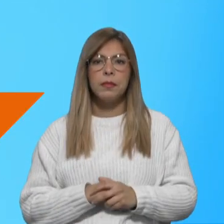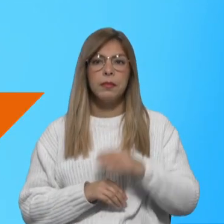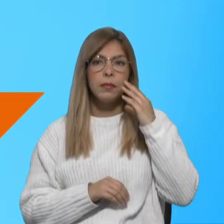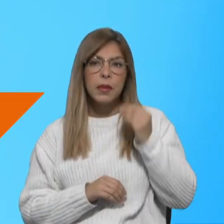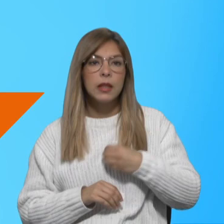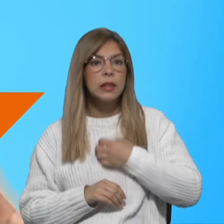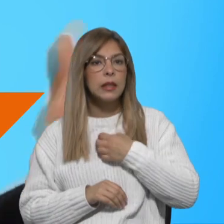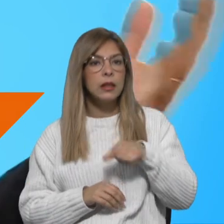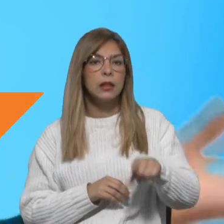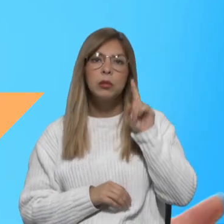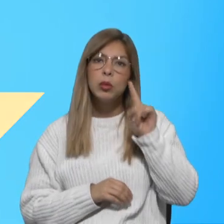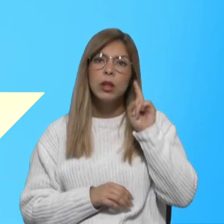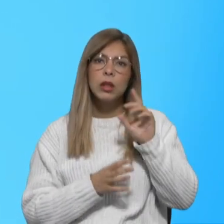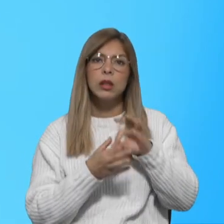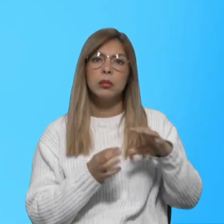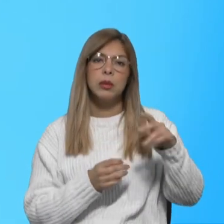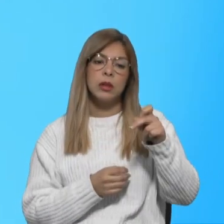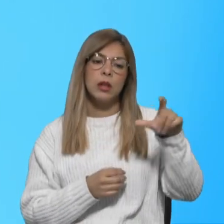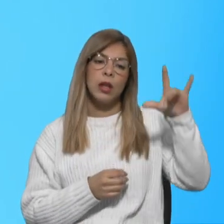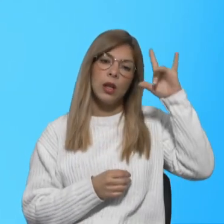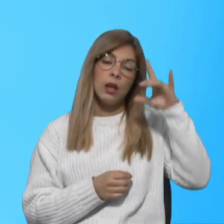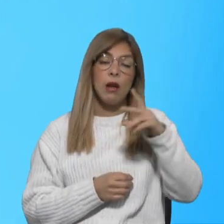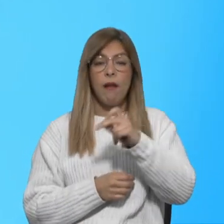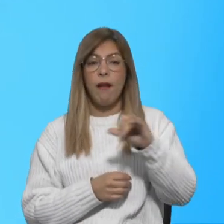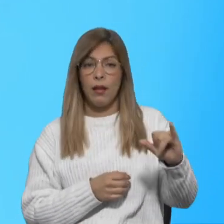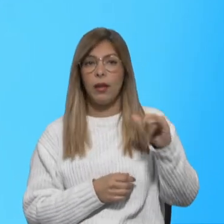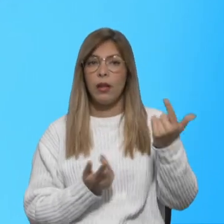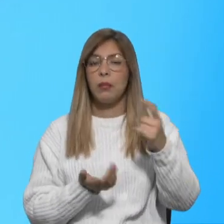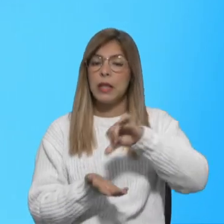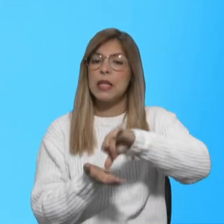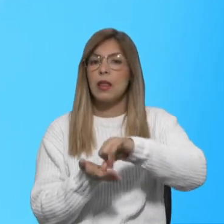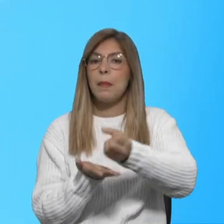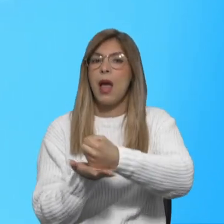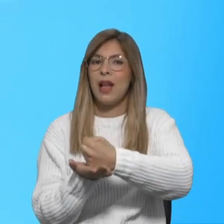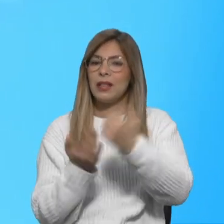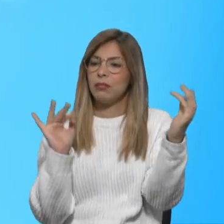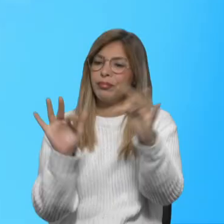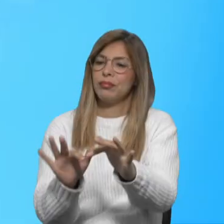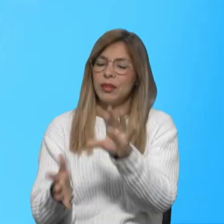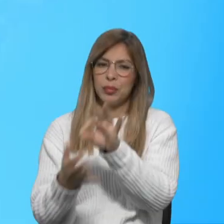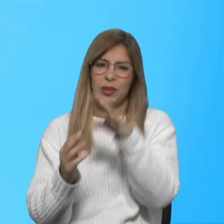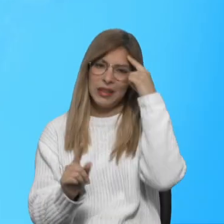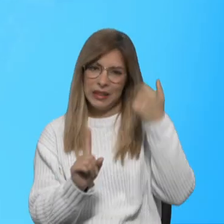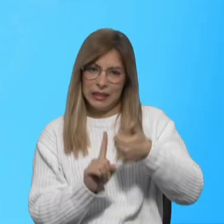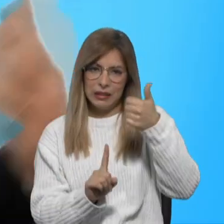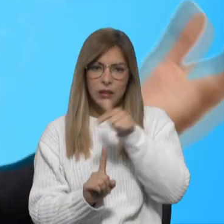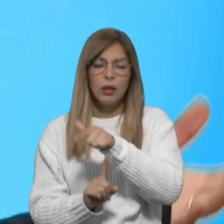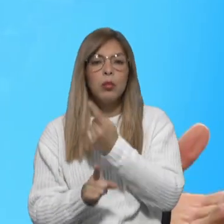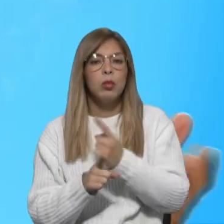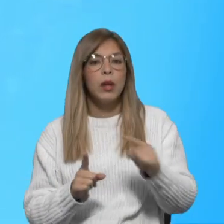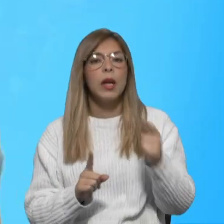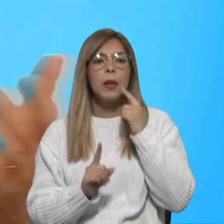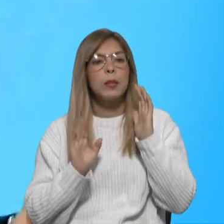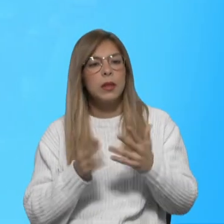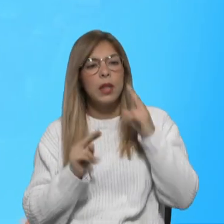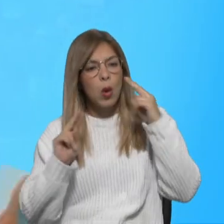inteligência artificial aconteça numa praça central, porque, na verdade, o que está em jogo hoje com a inteligência artificial é a sua necessidade de se encontrar